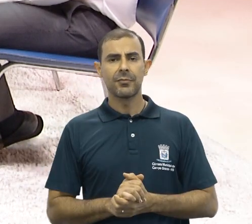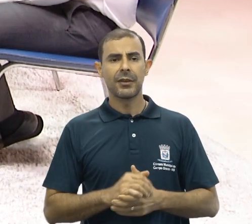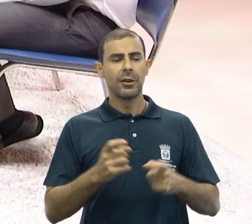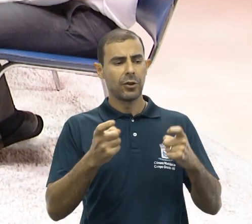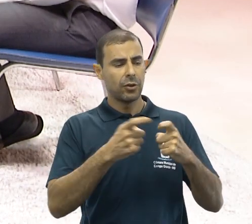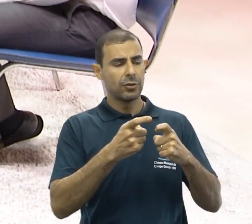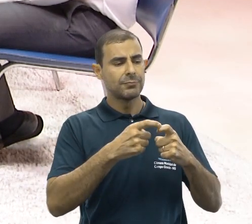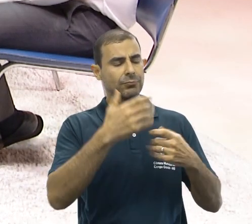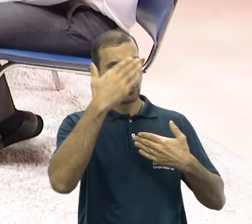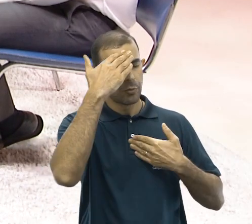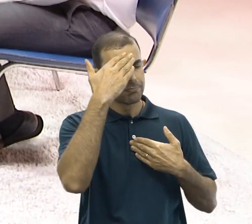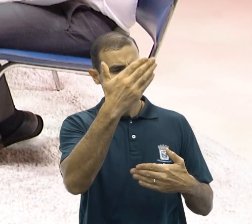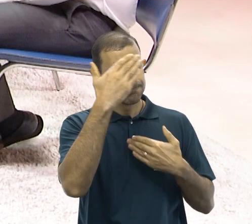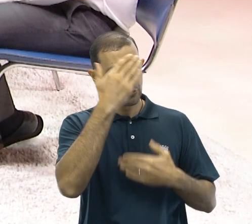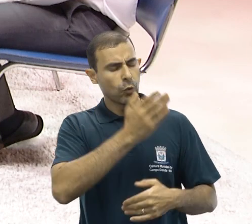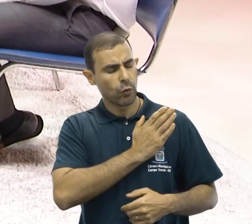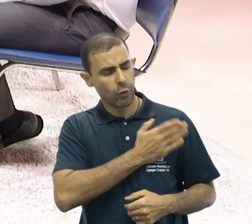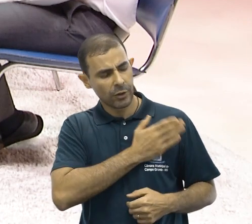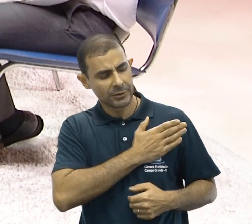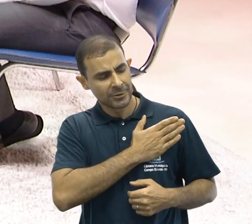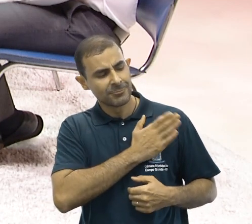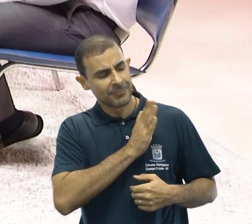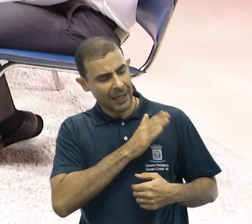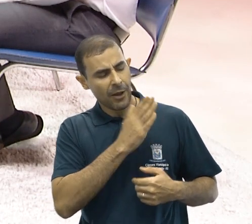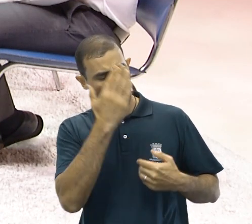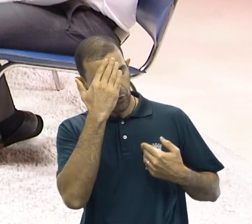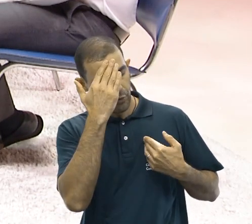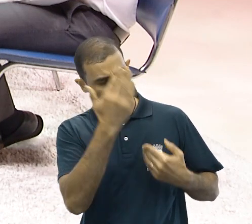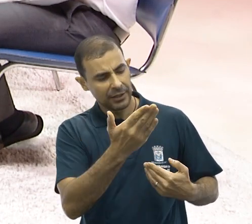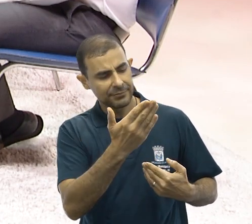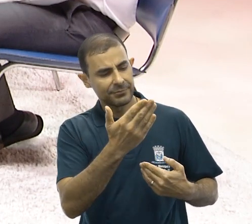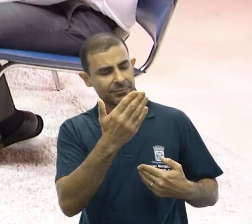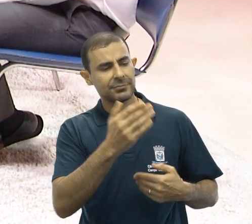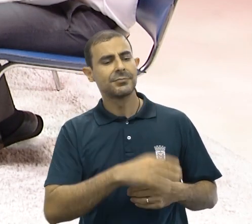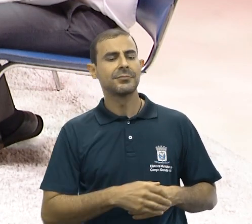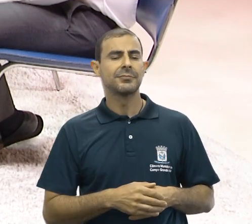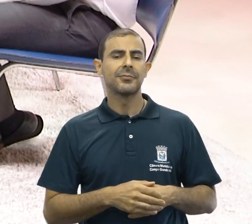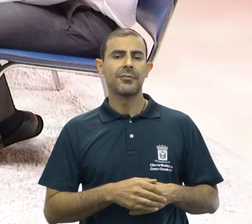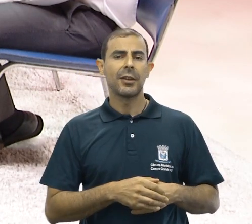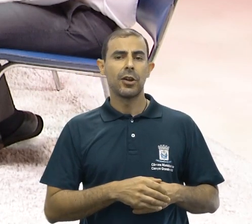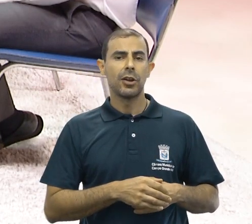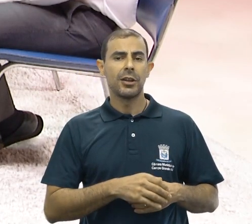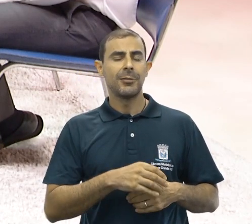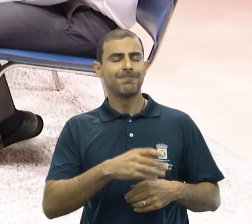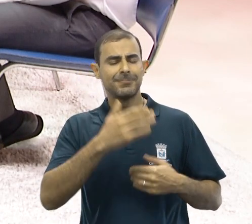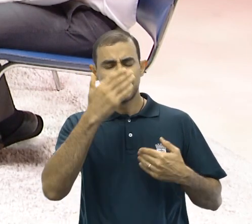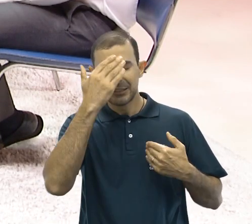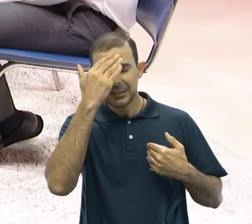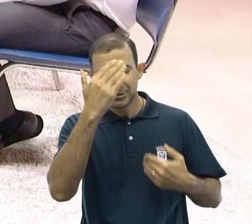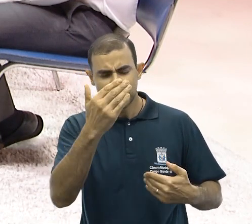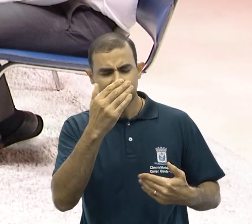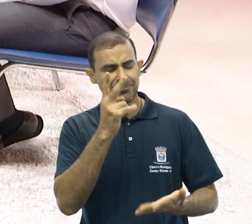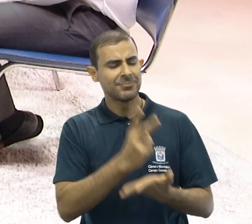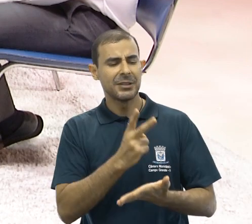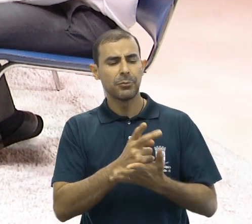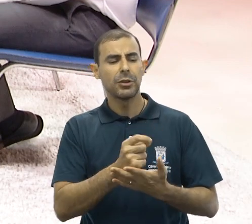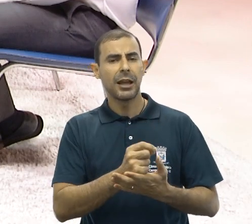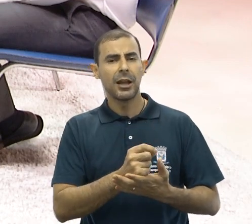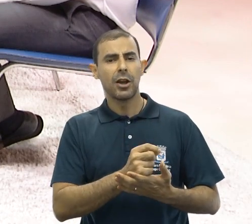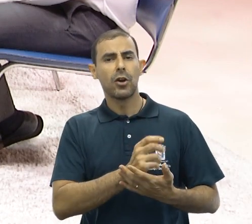doutor, eu só tenho gratidão, e gratidão quando o coração diz obrigado. E gratidão sempre será a memória do coração. E eu